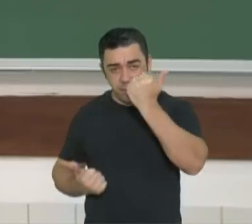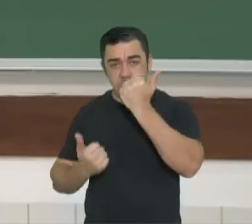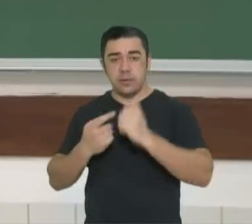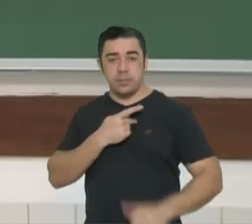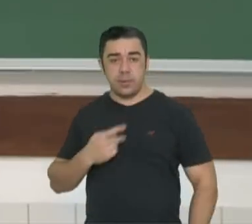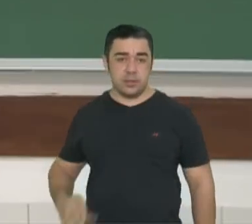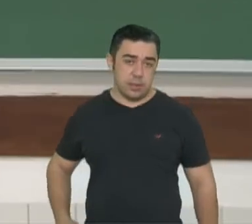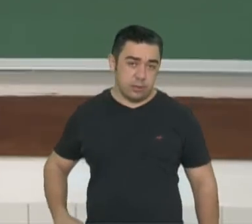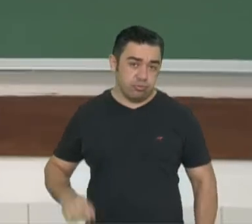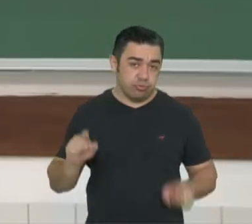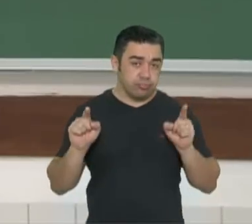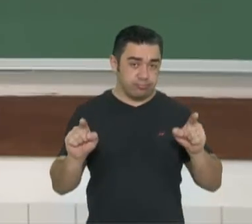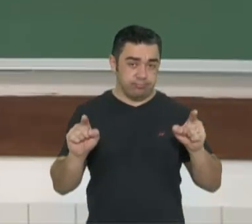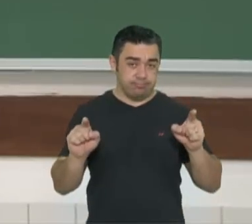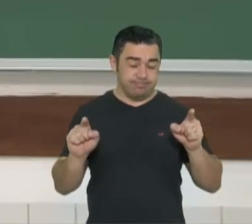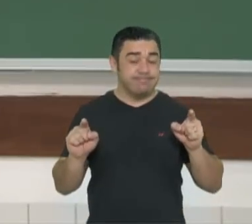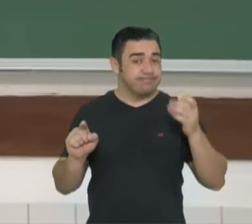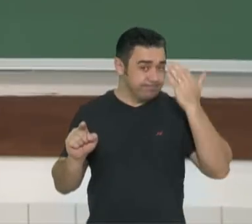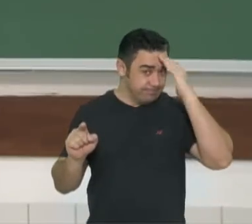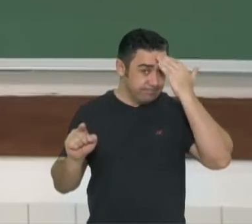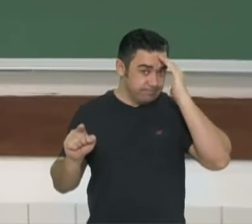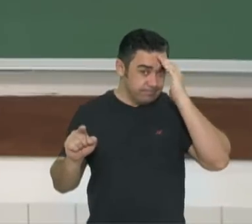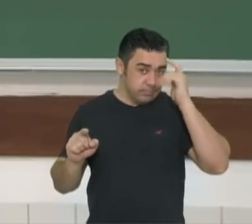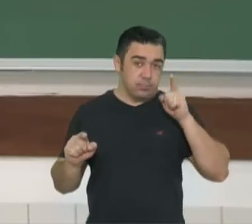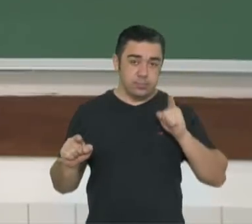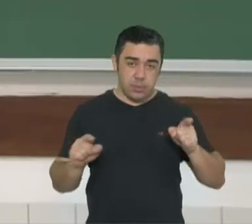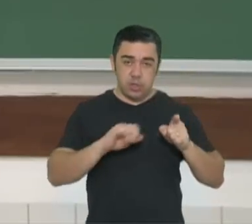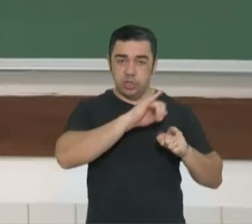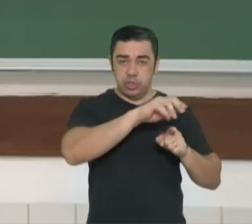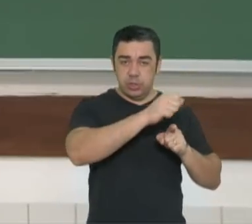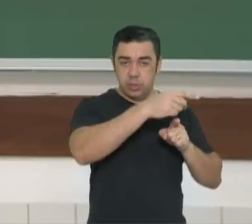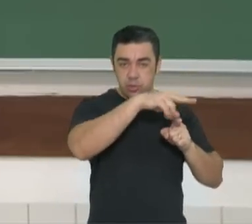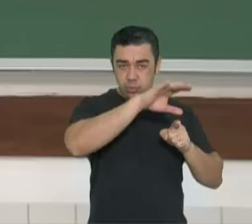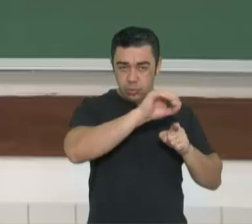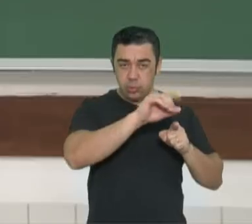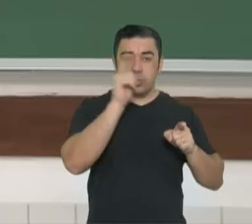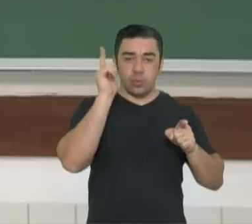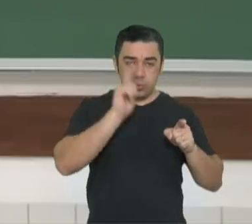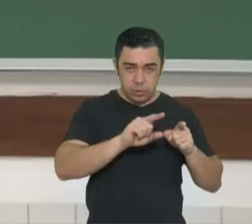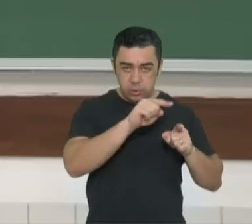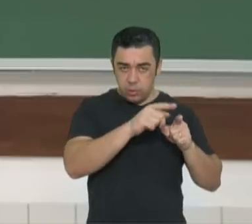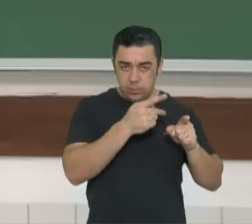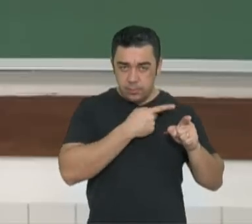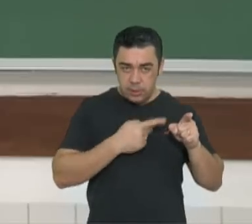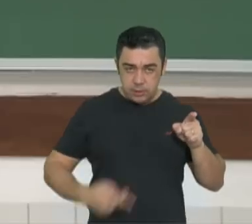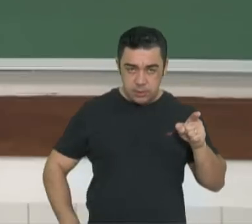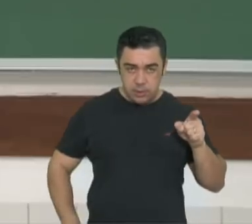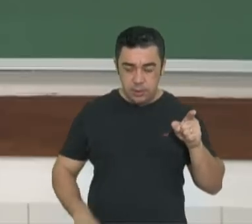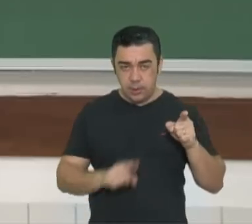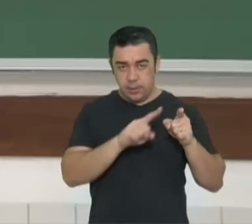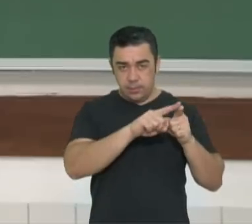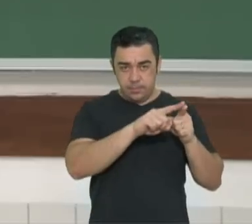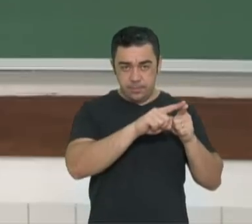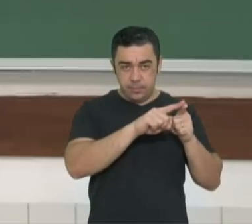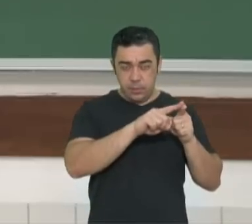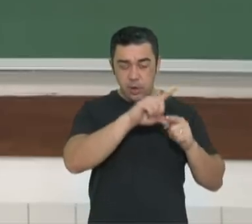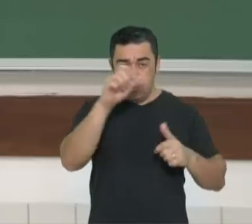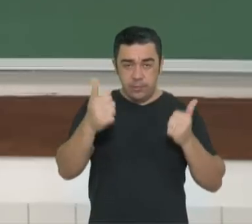vice-presidente. Então, o Jânio Quadros se elegeu presidente. O vice era